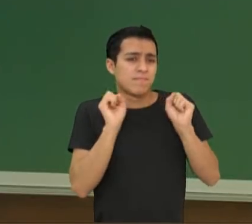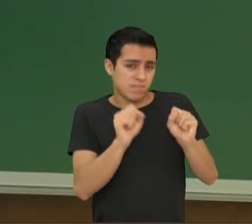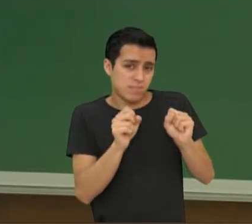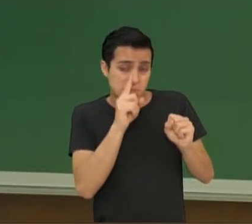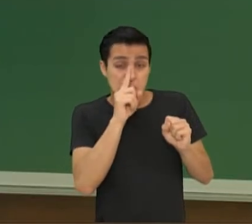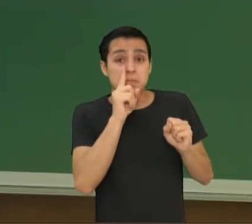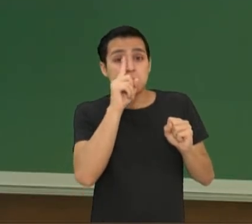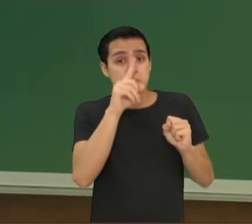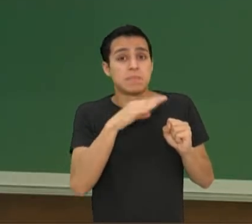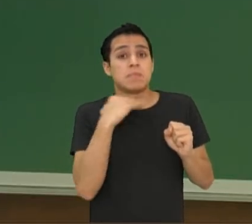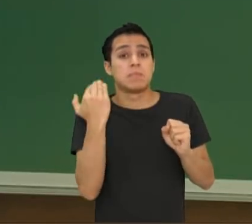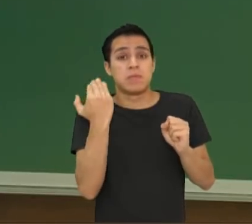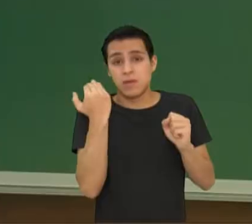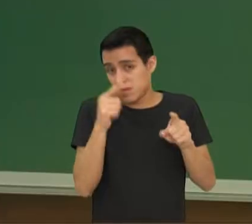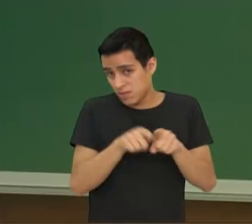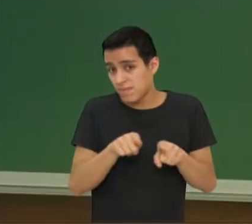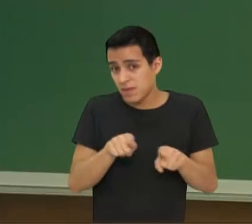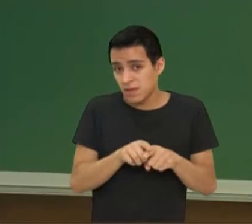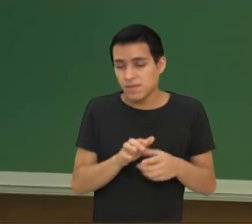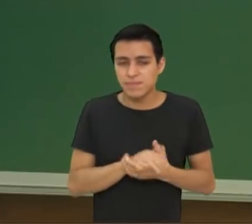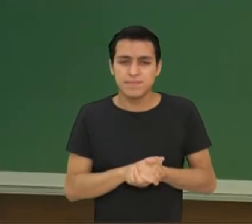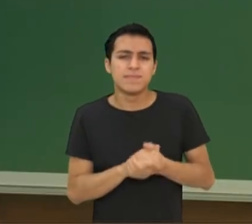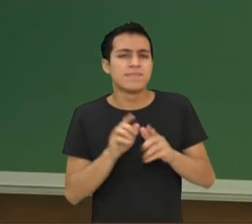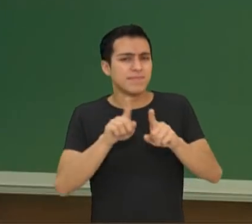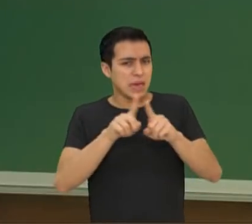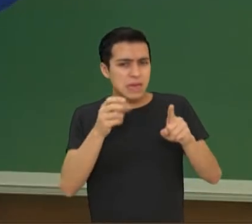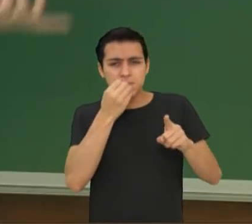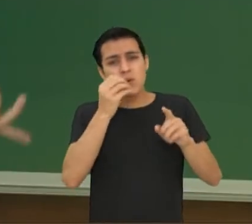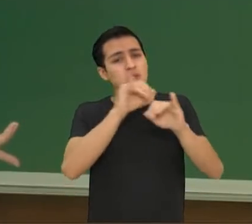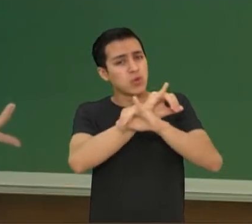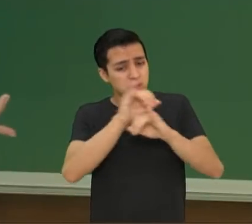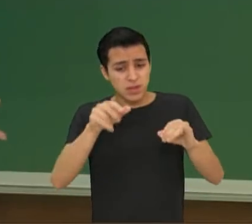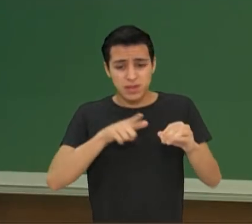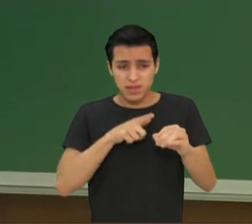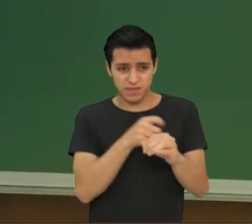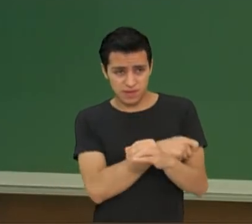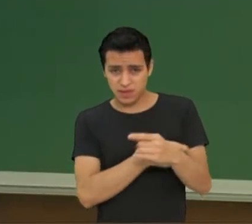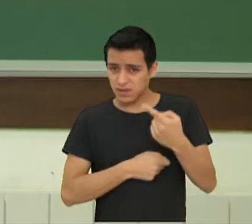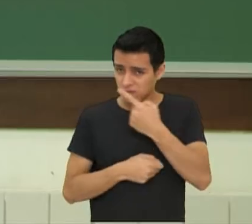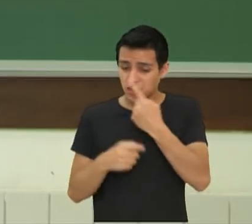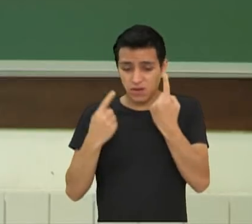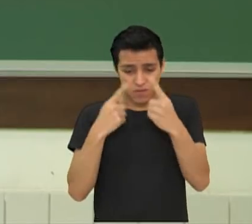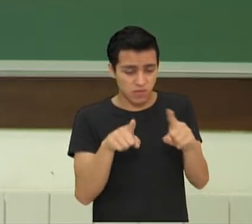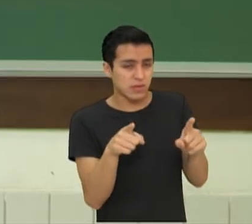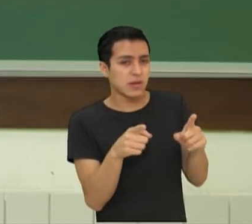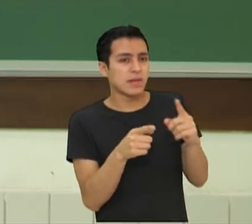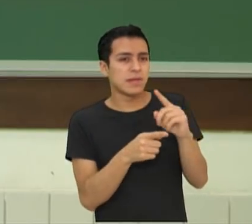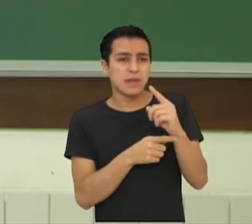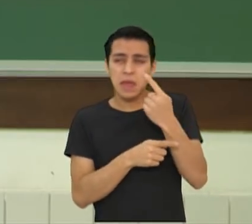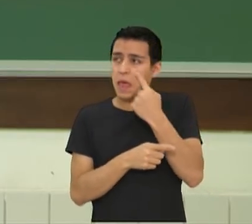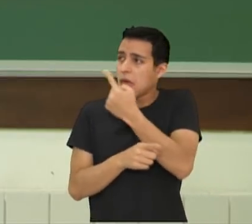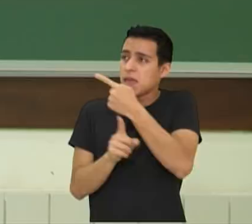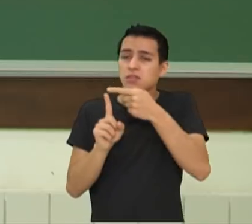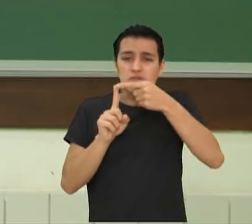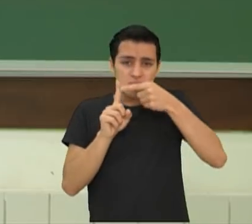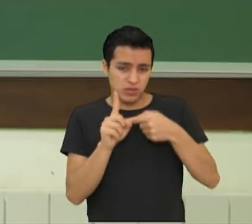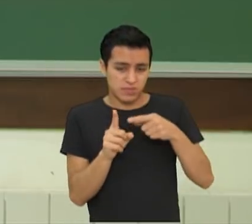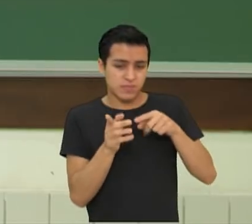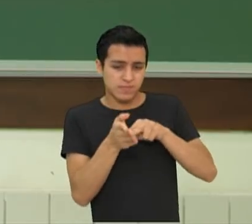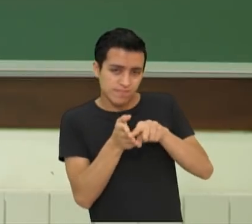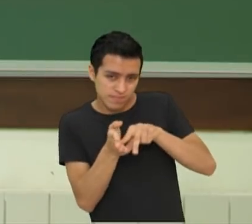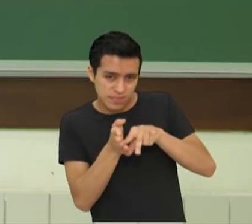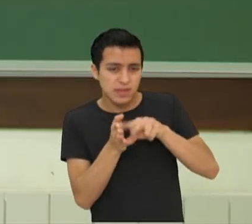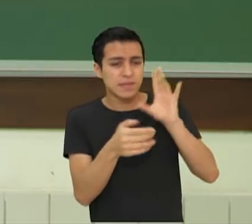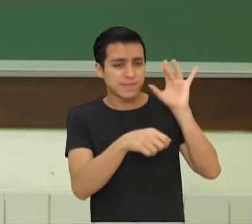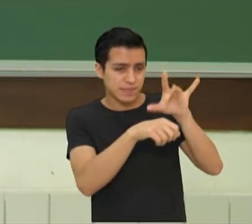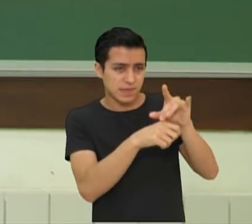à morte. Só que a boa notícia, pessoal, é que tem vacina contra a pneumonia, contra esta bactéria que causa